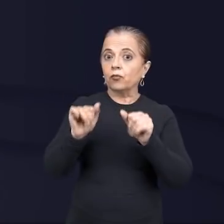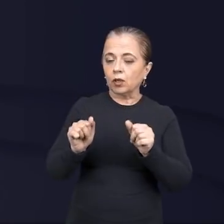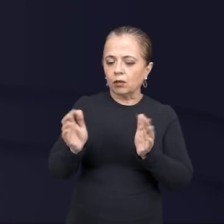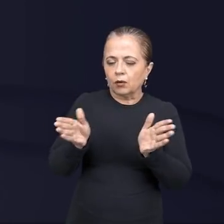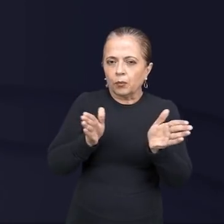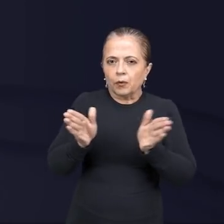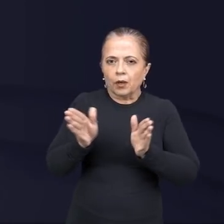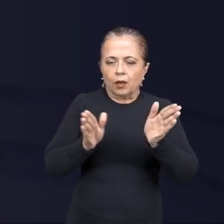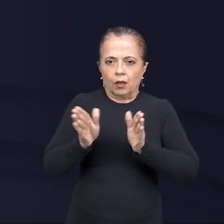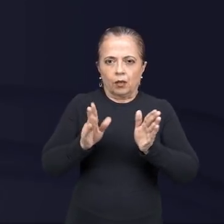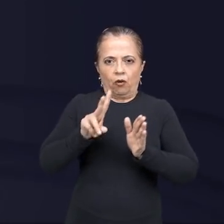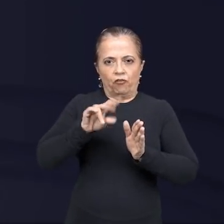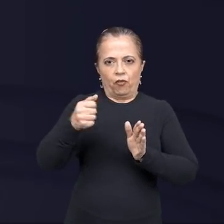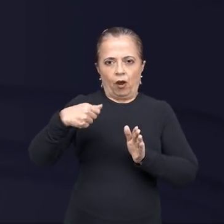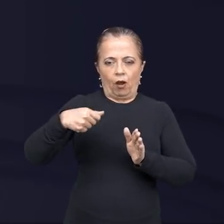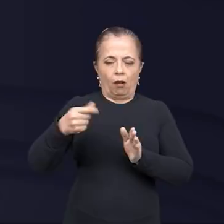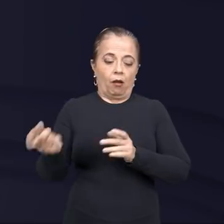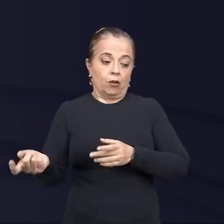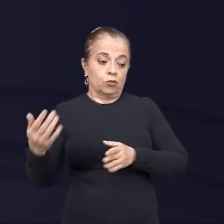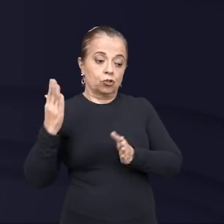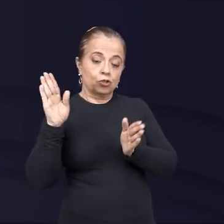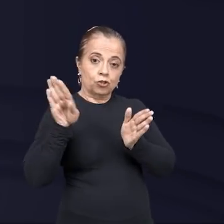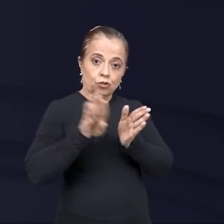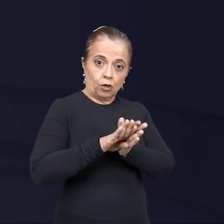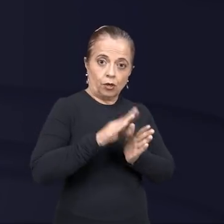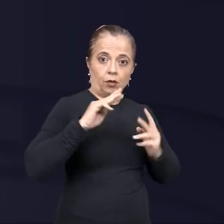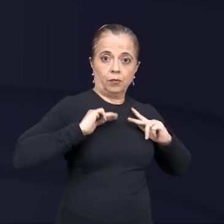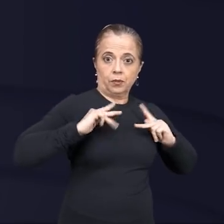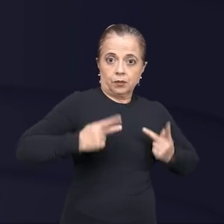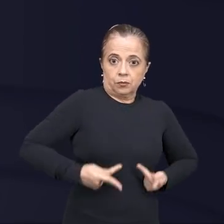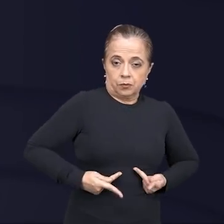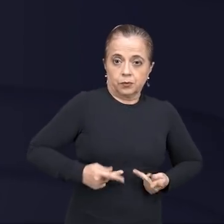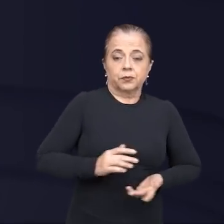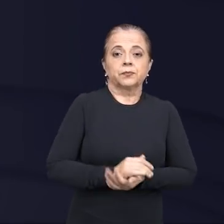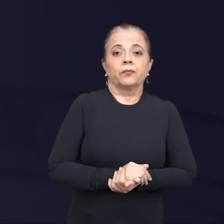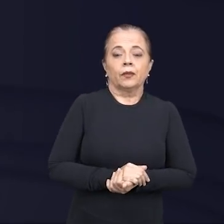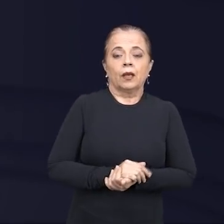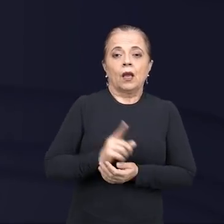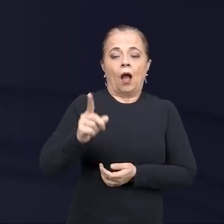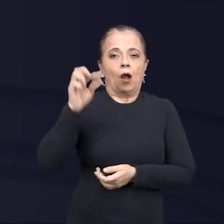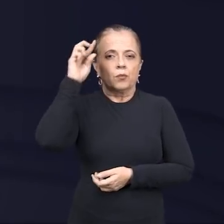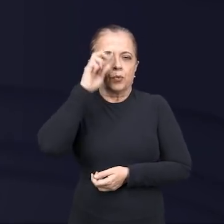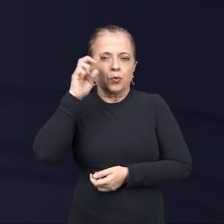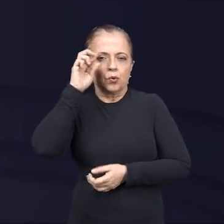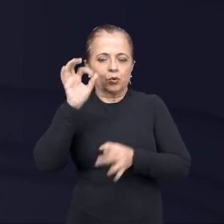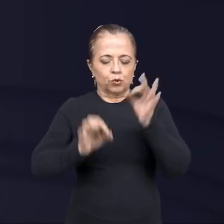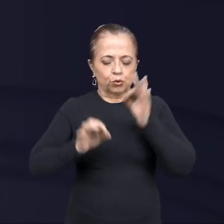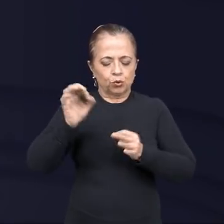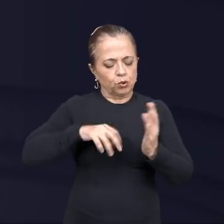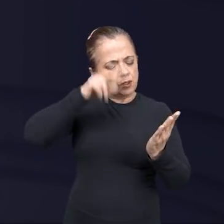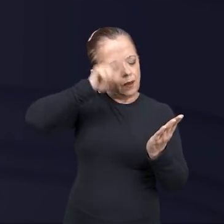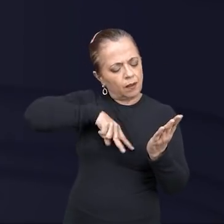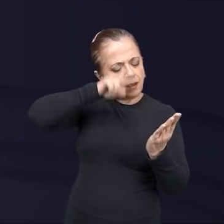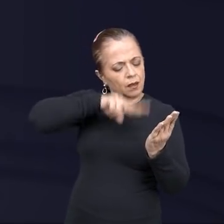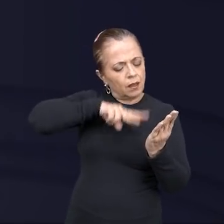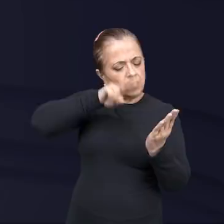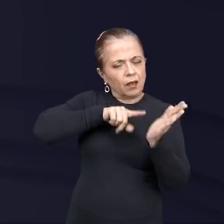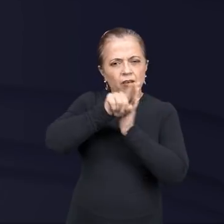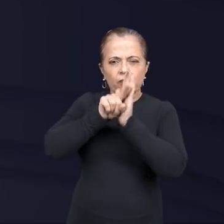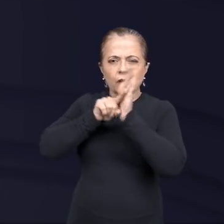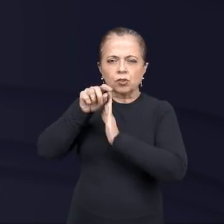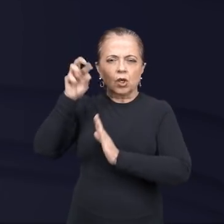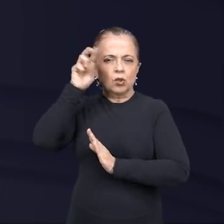Terminada essa fase, o inquérito vai ao Ministério Público, né? E aí o promotor de justiça se debruça sobre toda